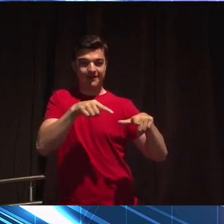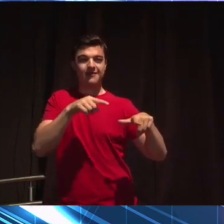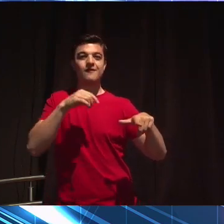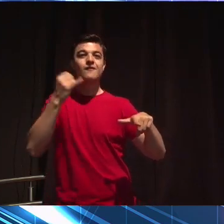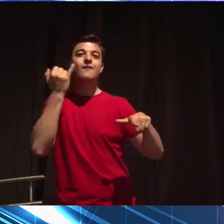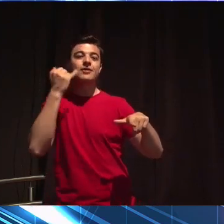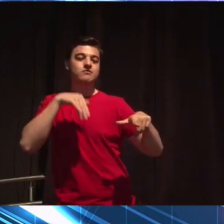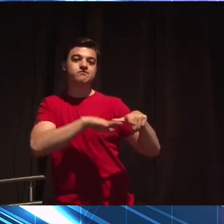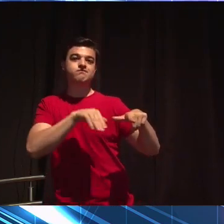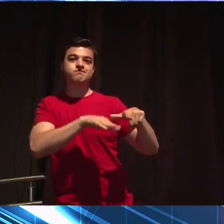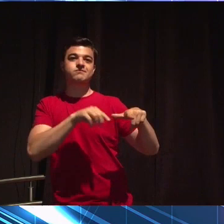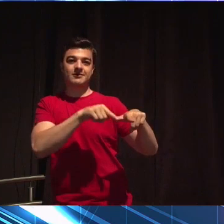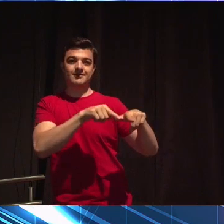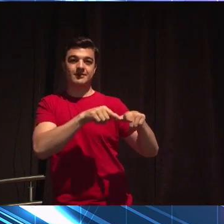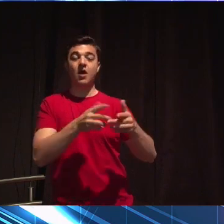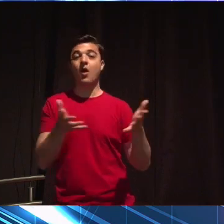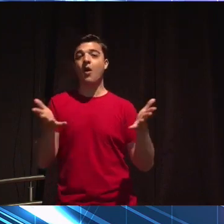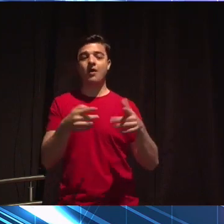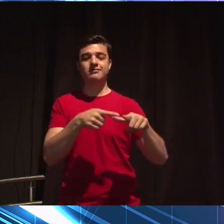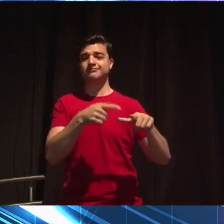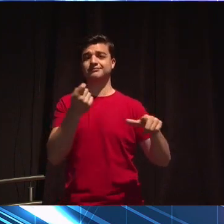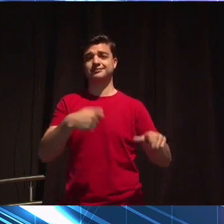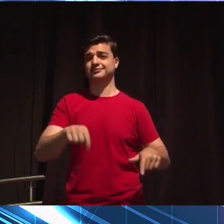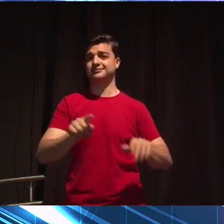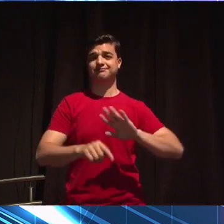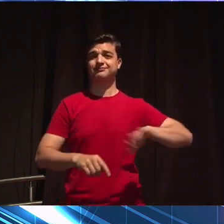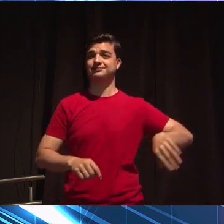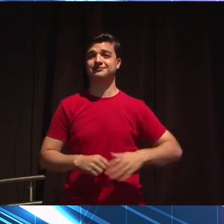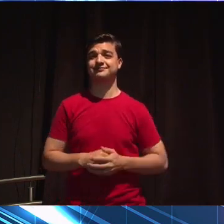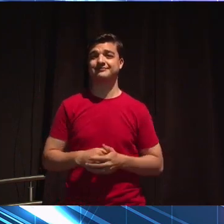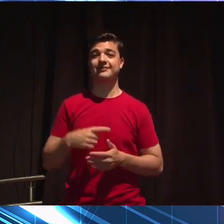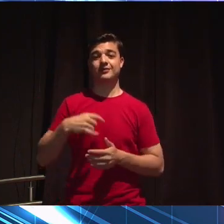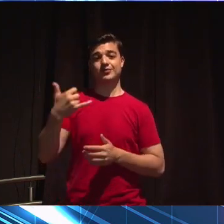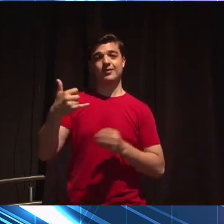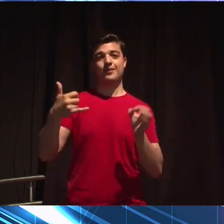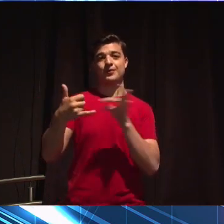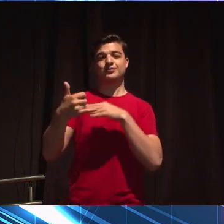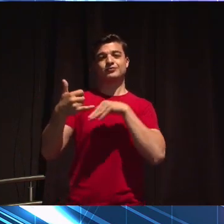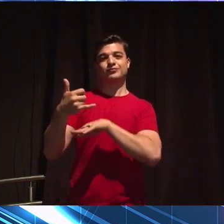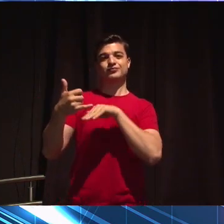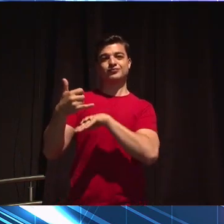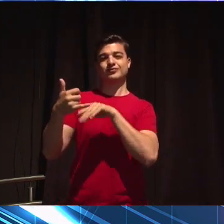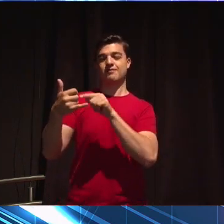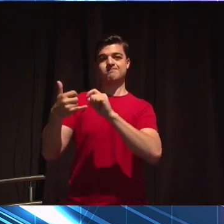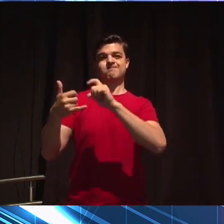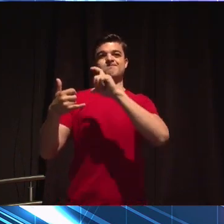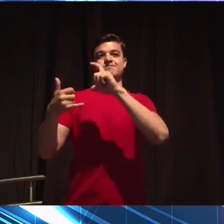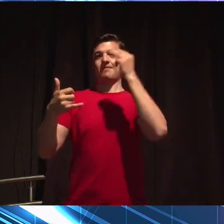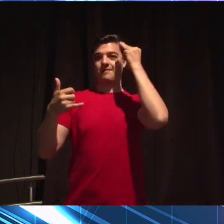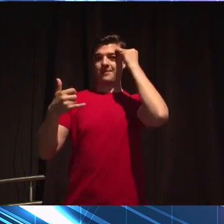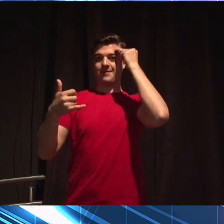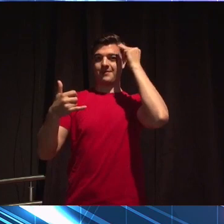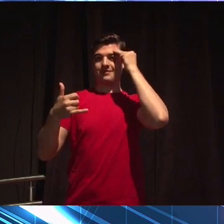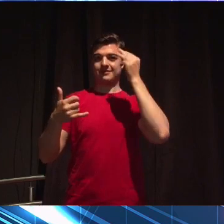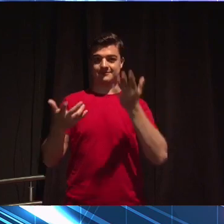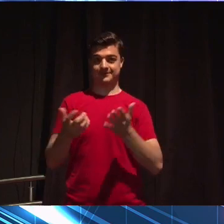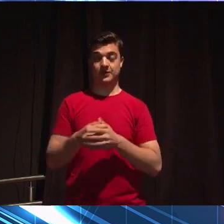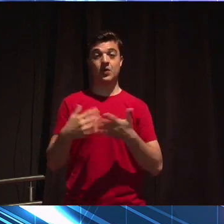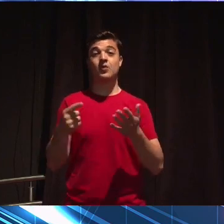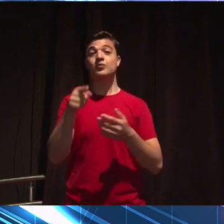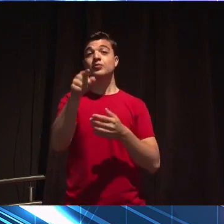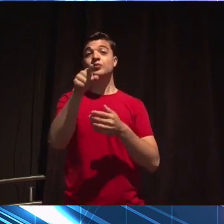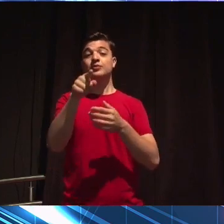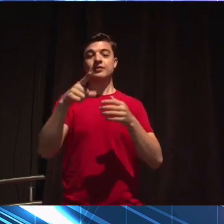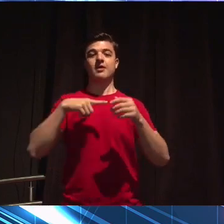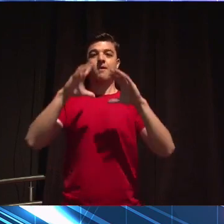usa um serviço online, que é gratuito, é porque nesse serviço, pelo menos, o produto é você, né? Então, se você usa qualquer